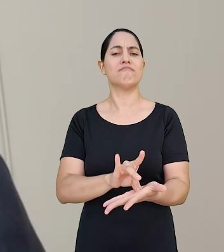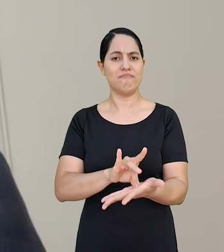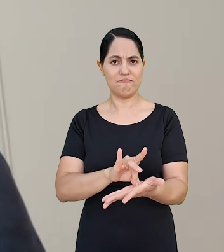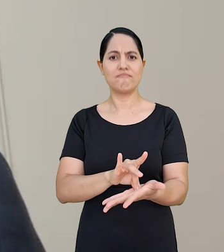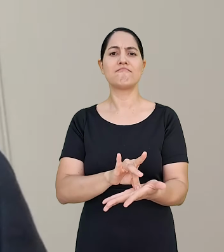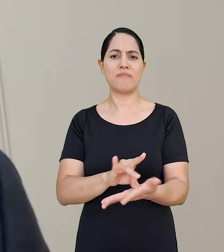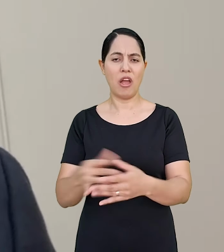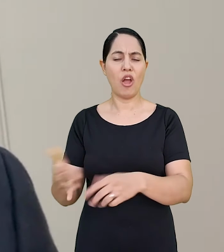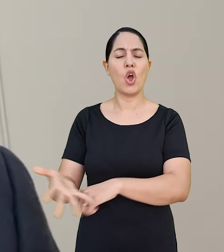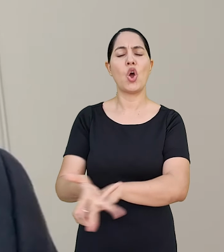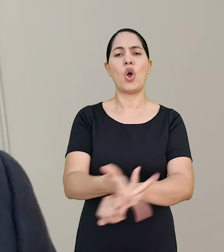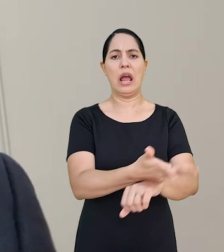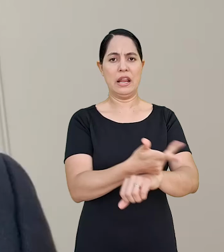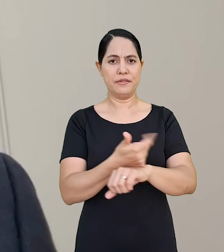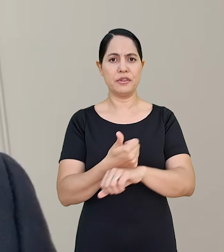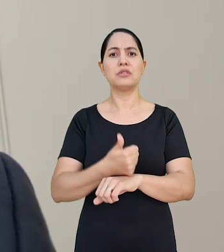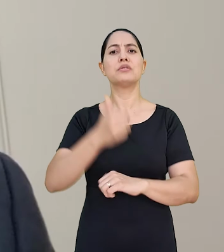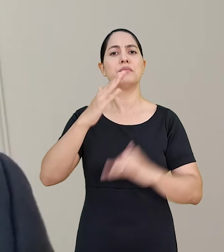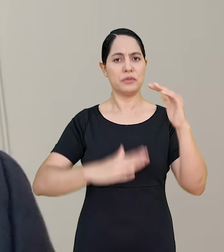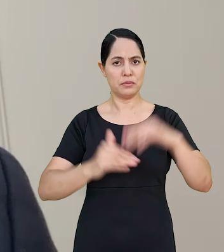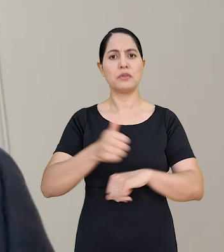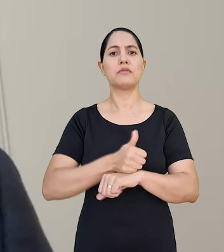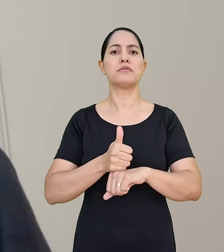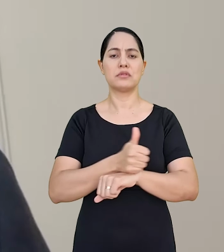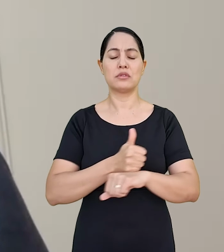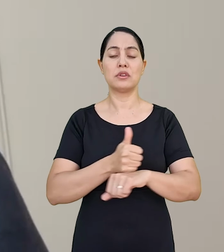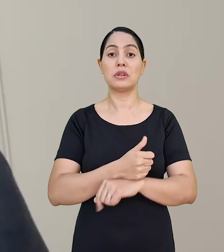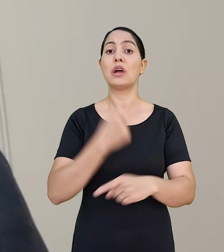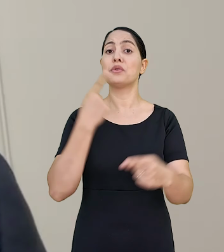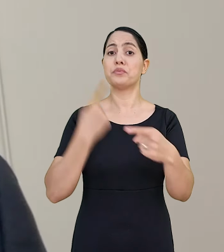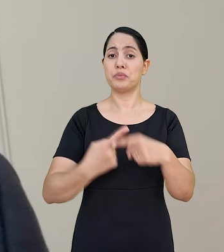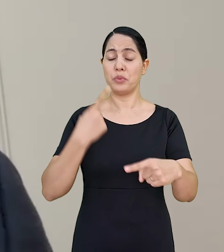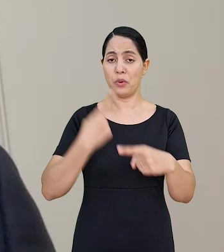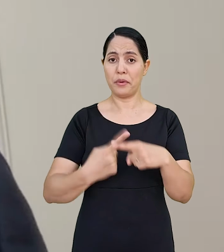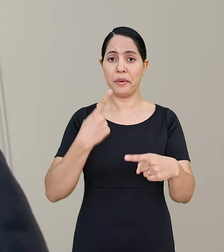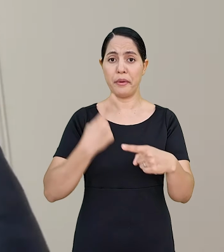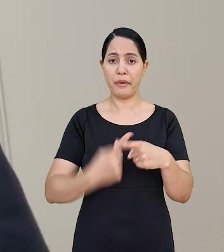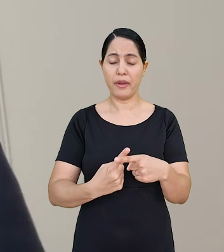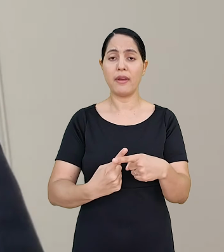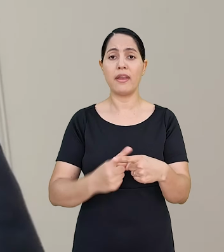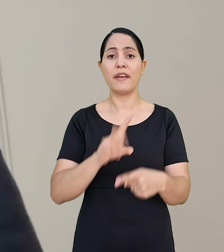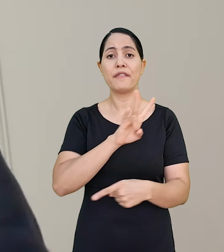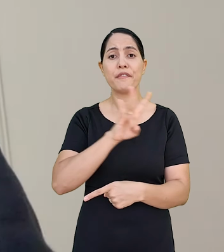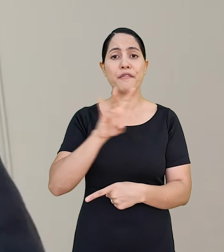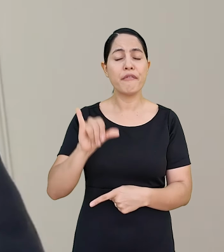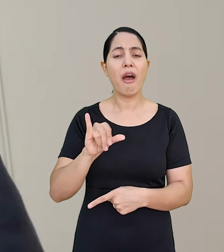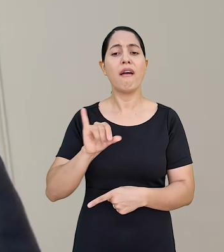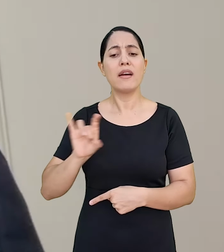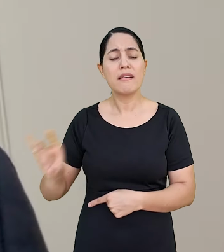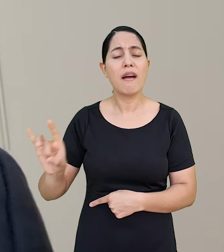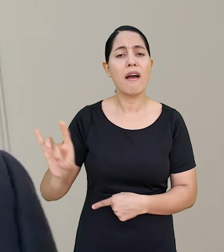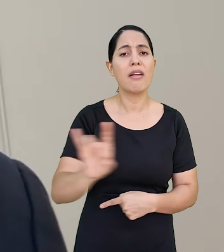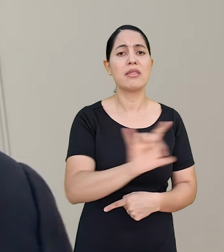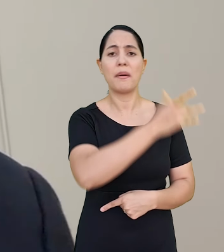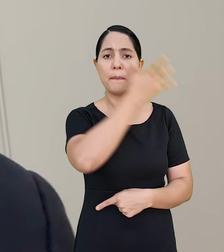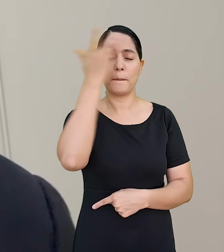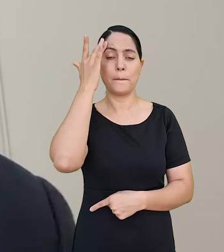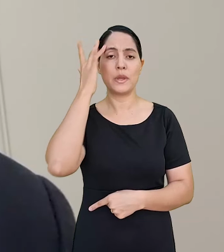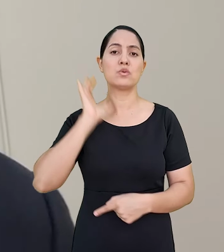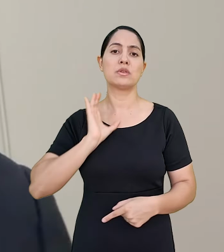efetivamente qualificadores dos profissionais que passarão, mediante a outorga de poderes de cada um dos